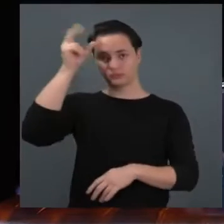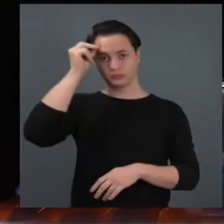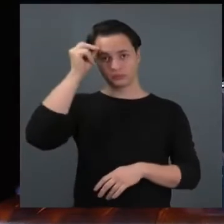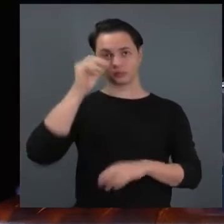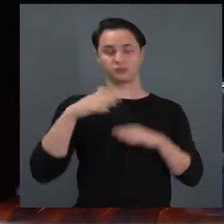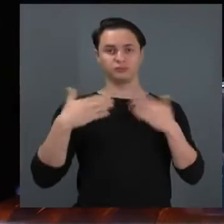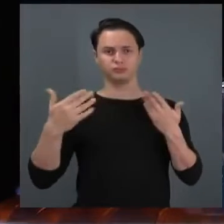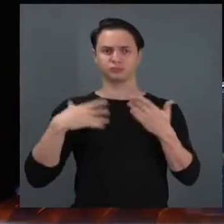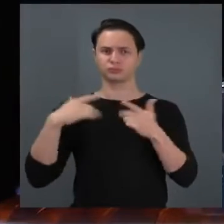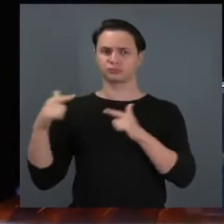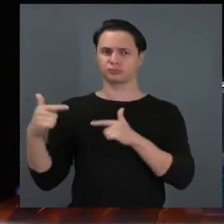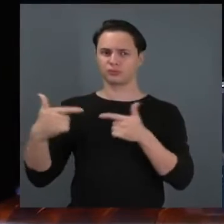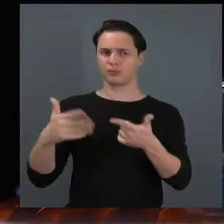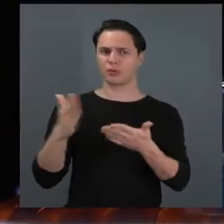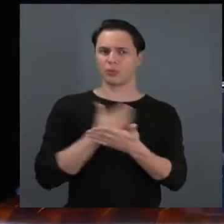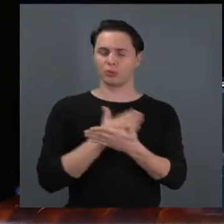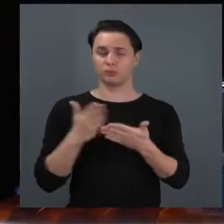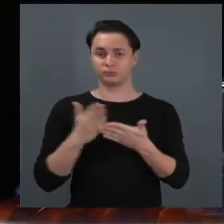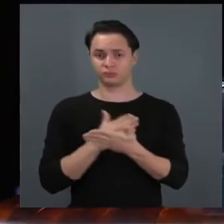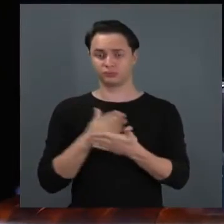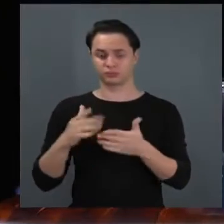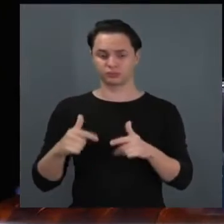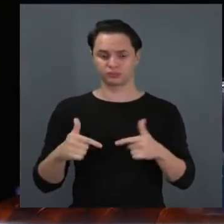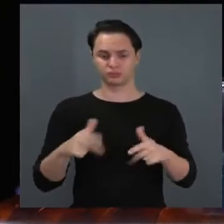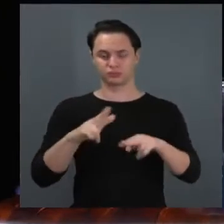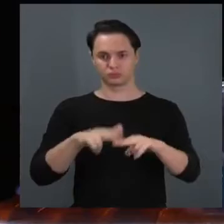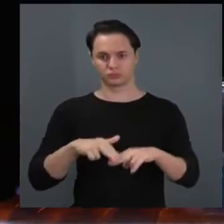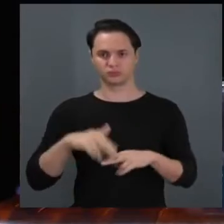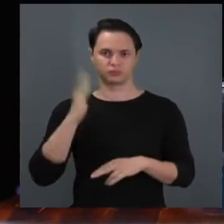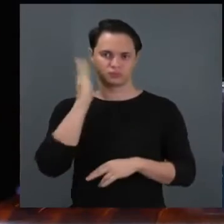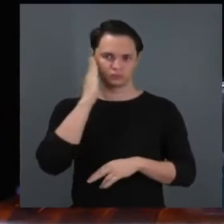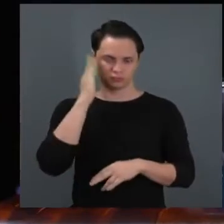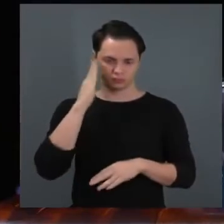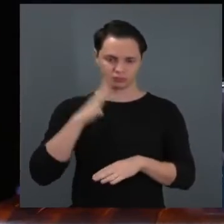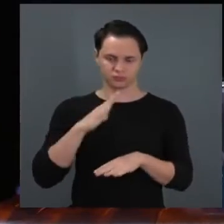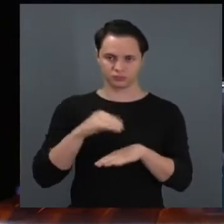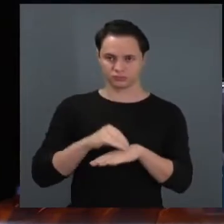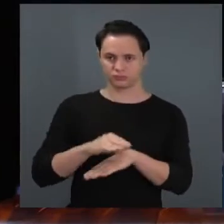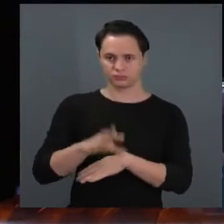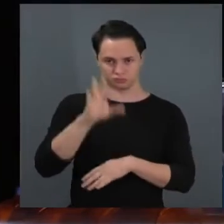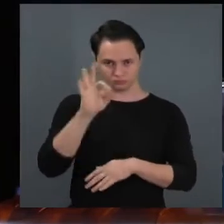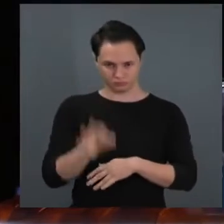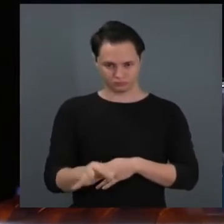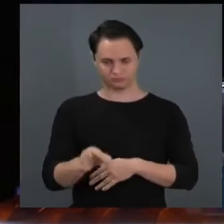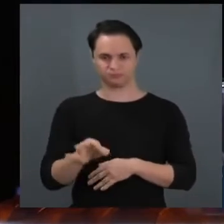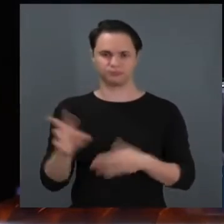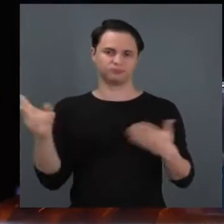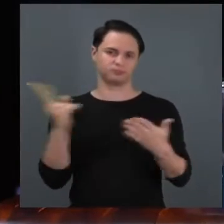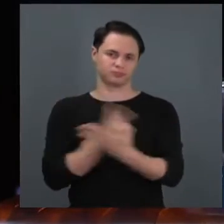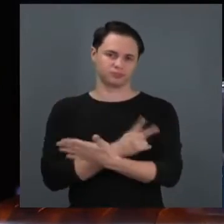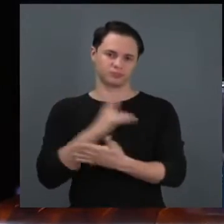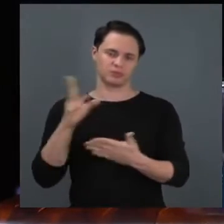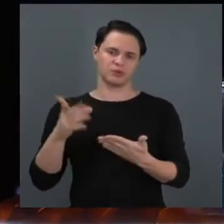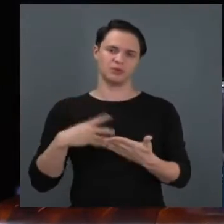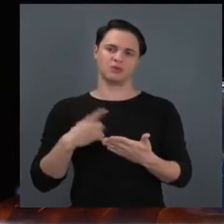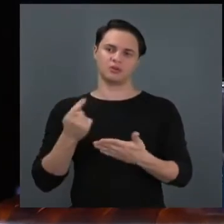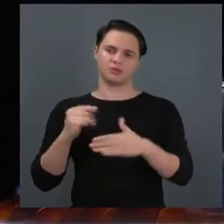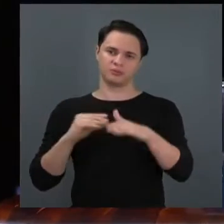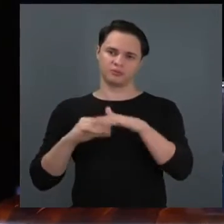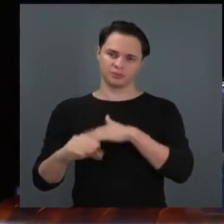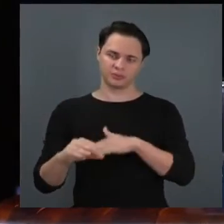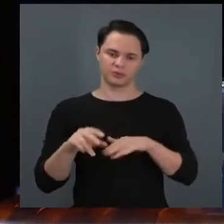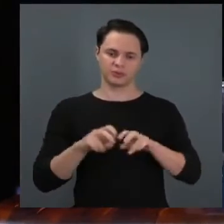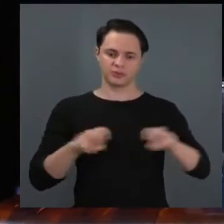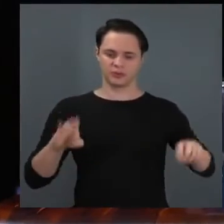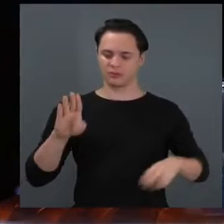se tomou algumas medidas a partir dali, pelo menos o encaminhamento, né? Uma delas foi as emendas individuais de bancada, que eu acho